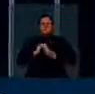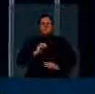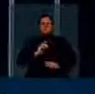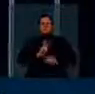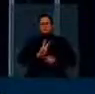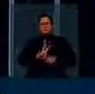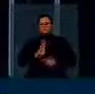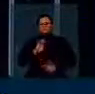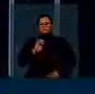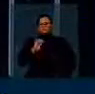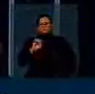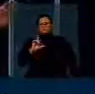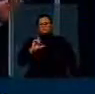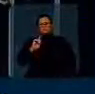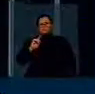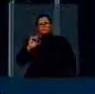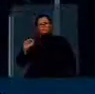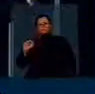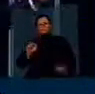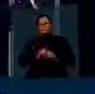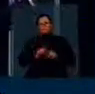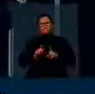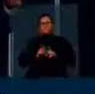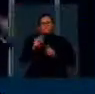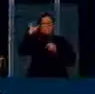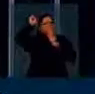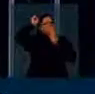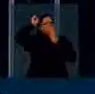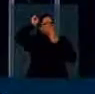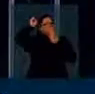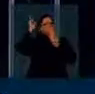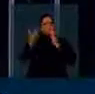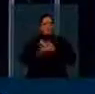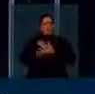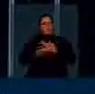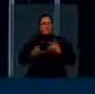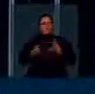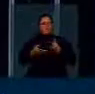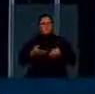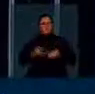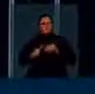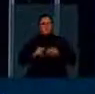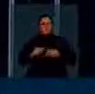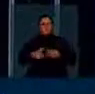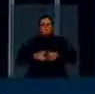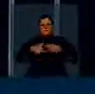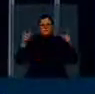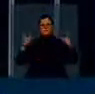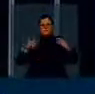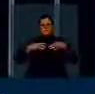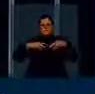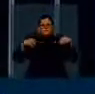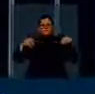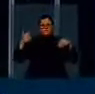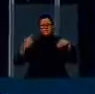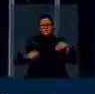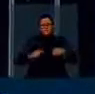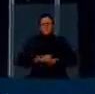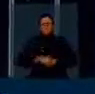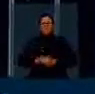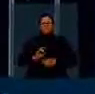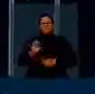e das reservas indígenas. Alguns casos são expansão de terra e outras são ditas homologações que